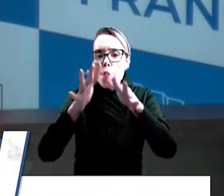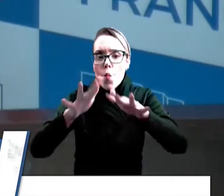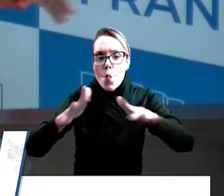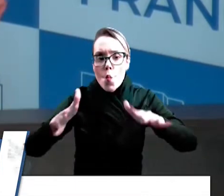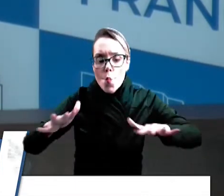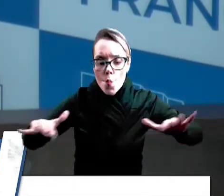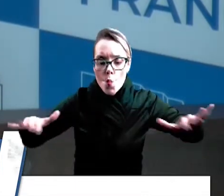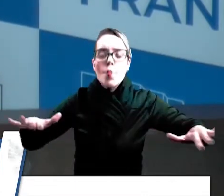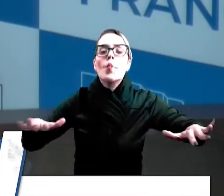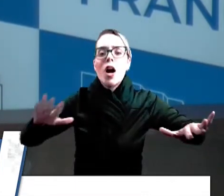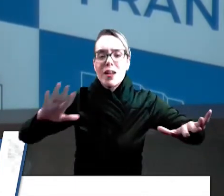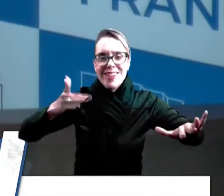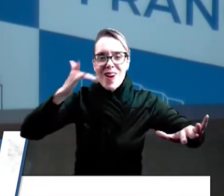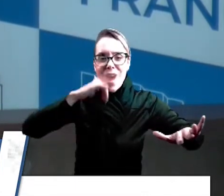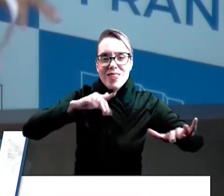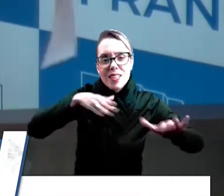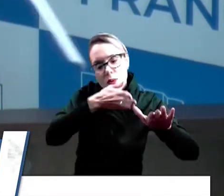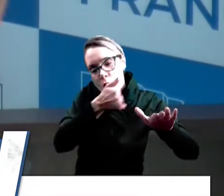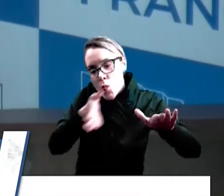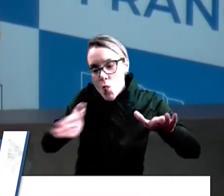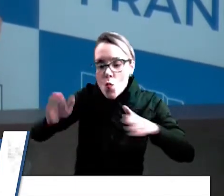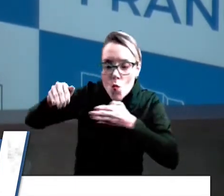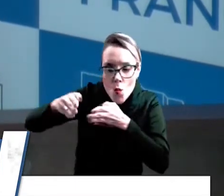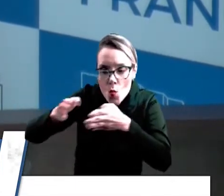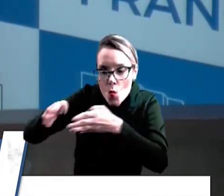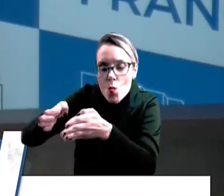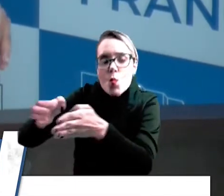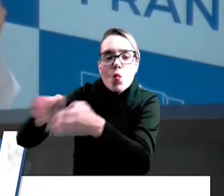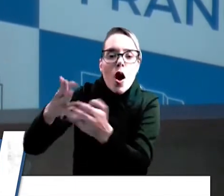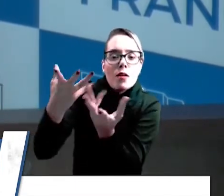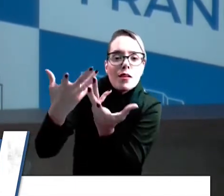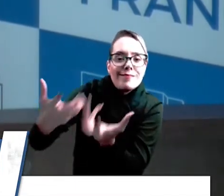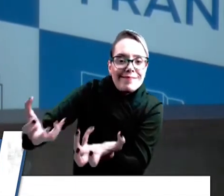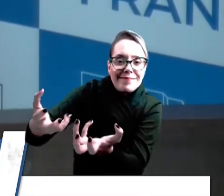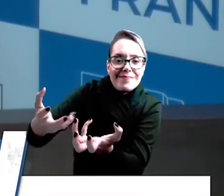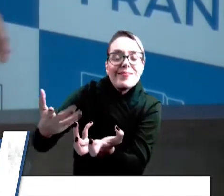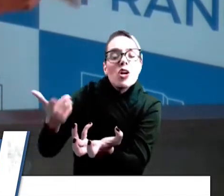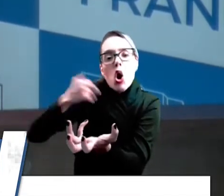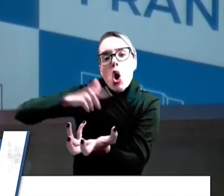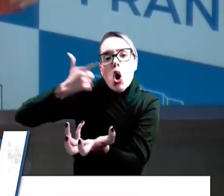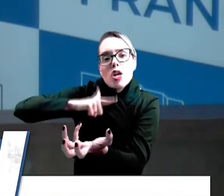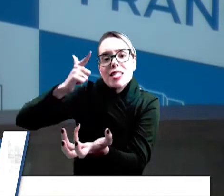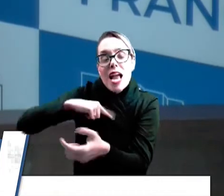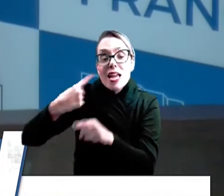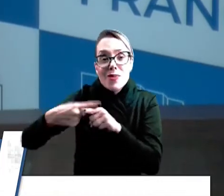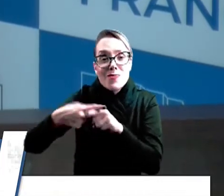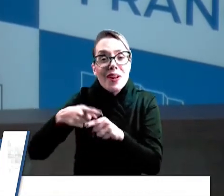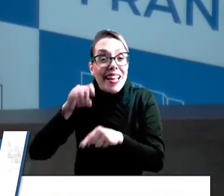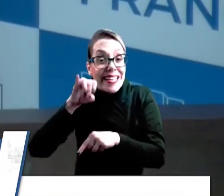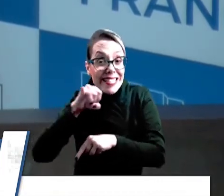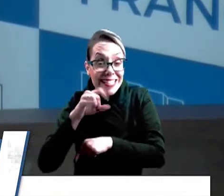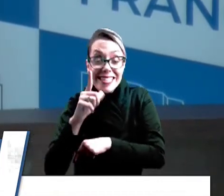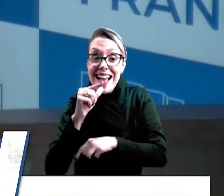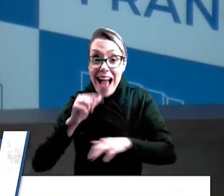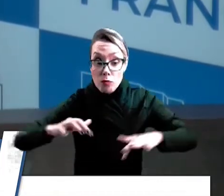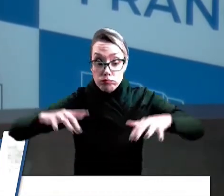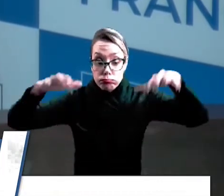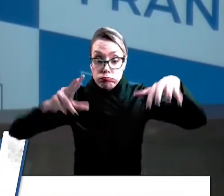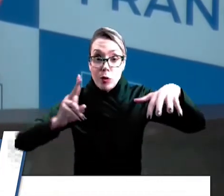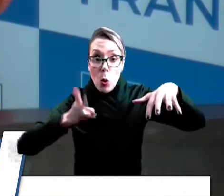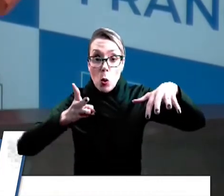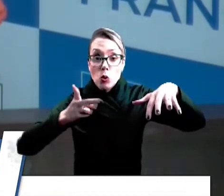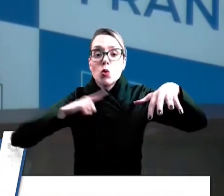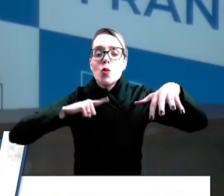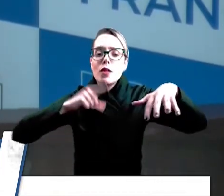que é na hora que a água vem e dá forma buraco rapidinho. Lá no Cambuí, na Delmar